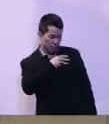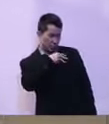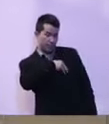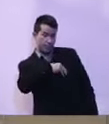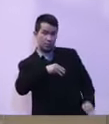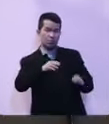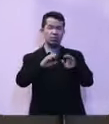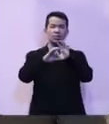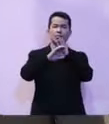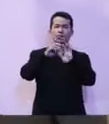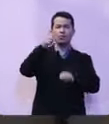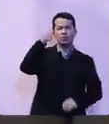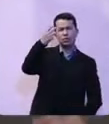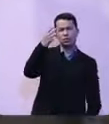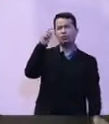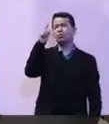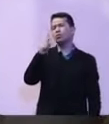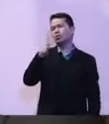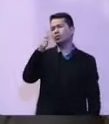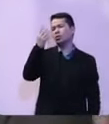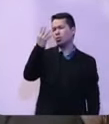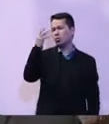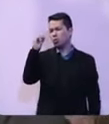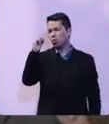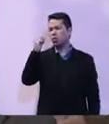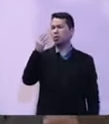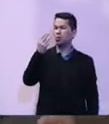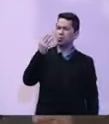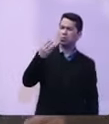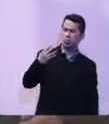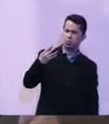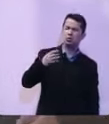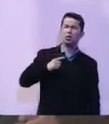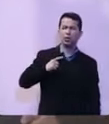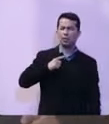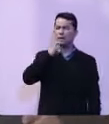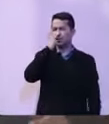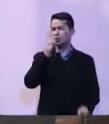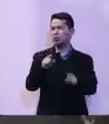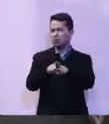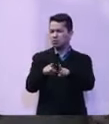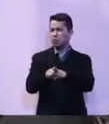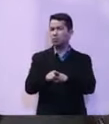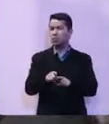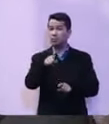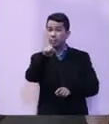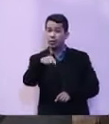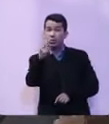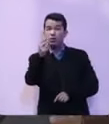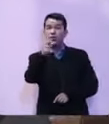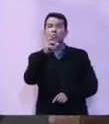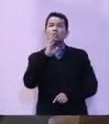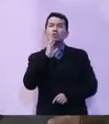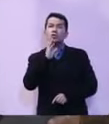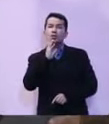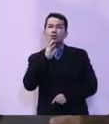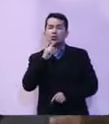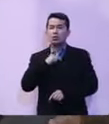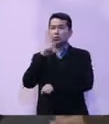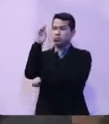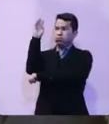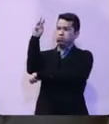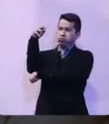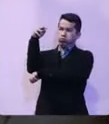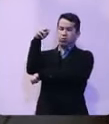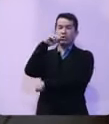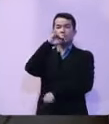a 43. Assim como o joio é juntado e jogado no fogo, assim também será no fim dos